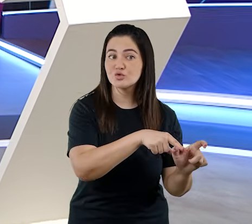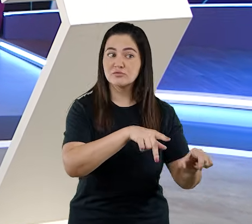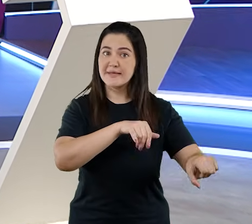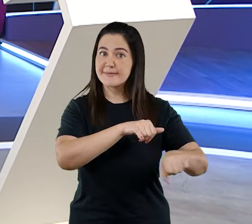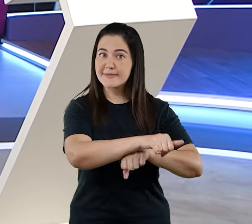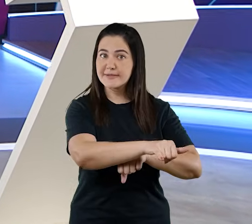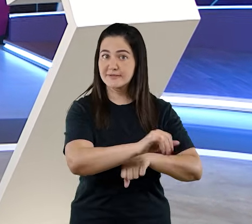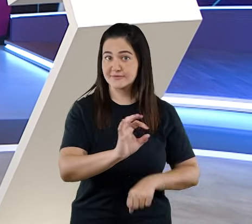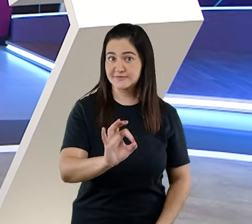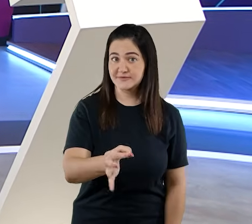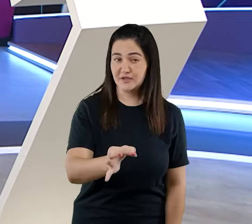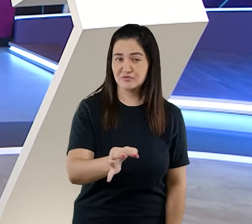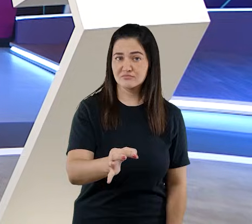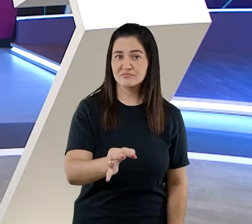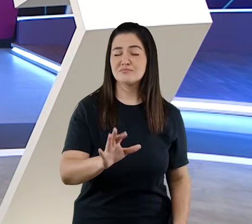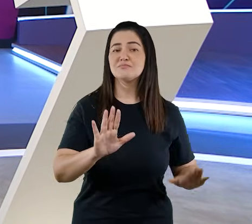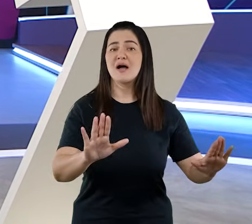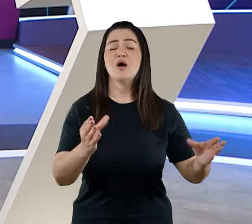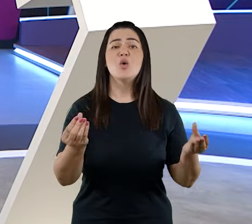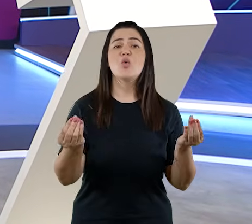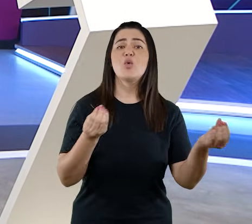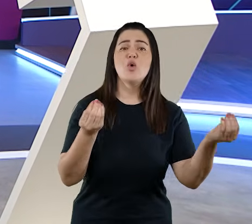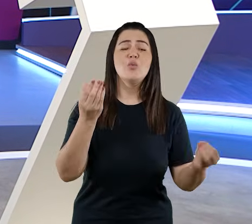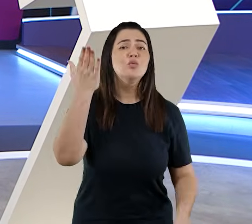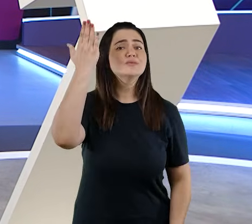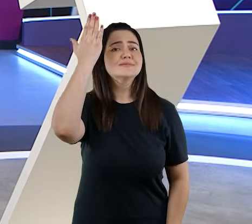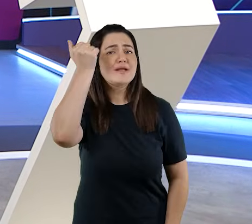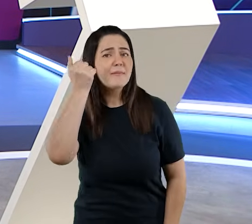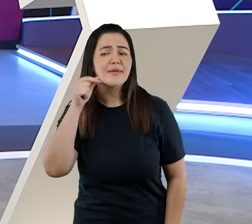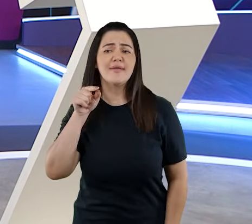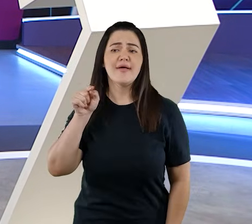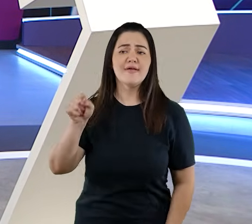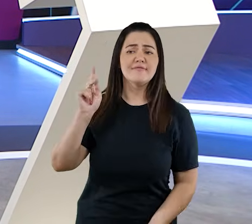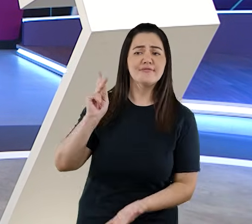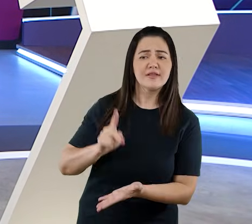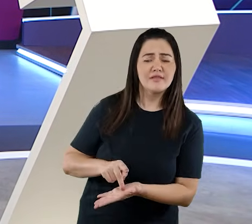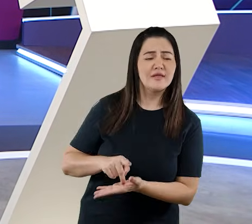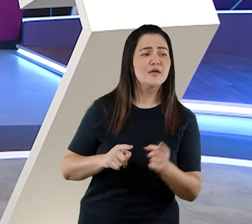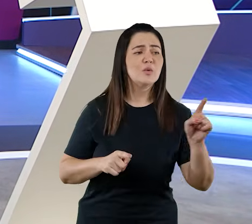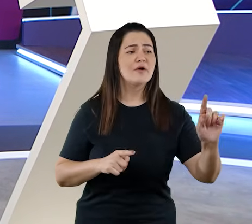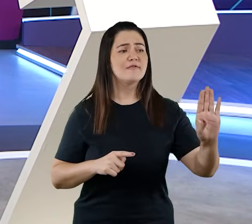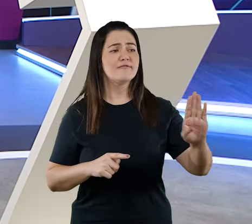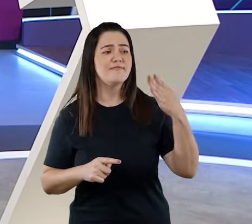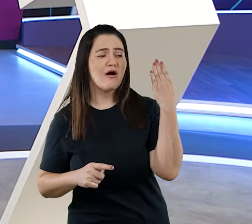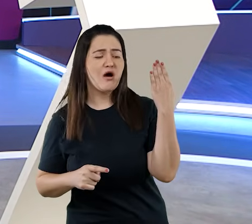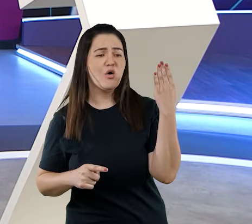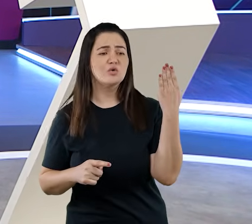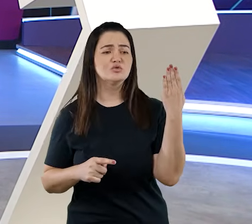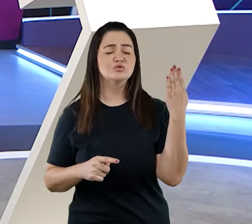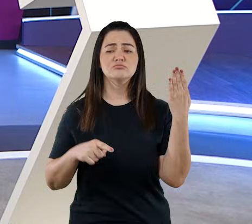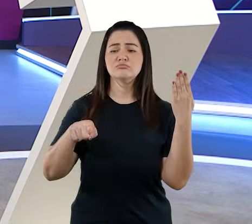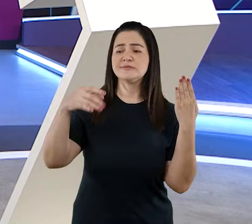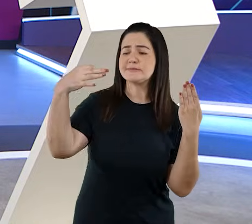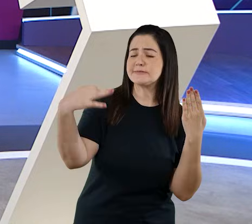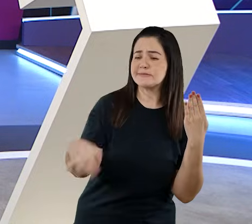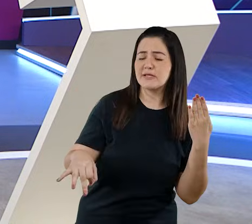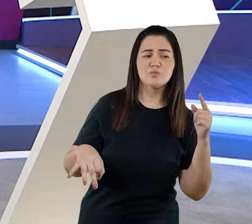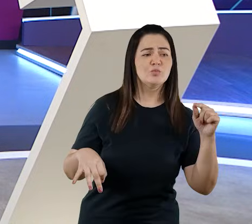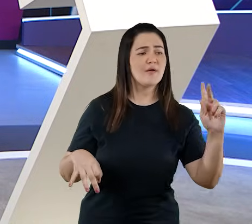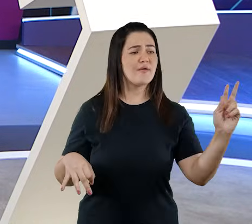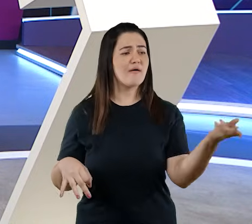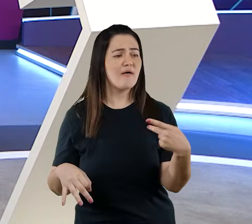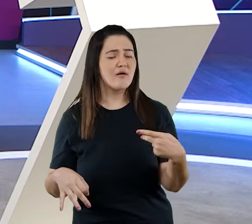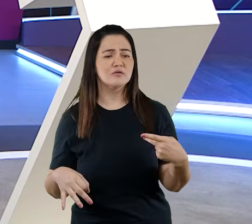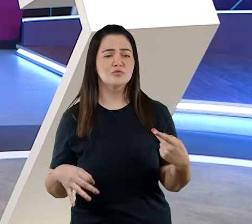completamente no escuro, sem saber para onde ir, tateando para tentar encontrar um caminho ou uma solução para identificar se